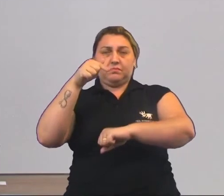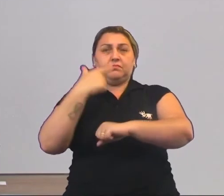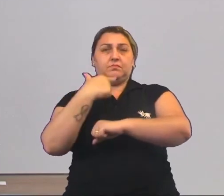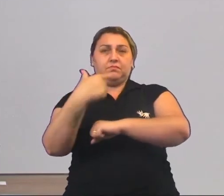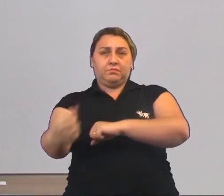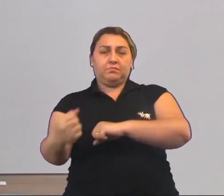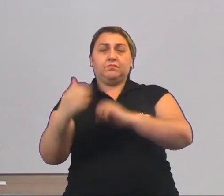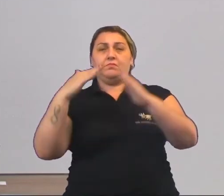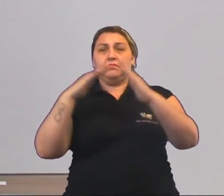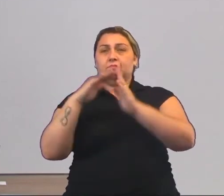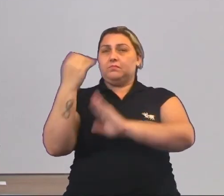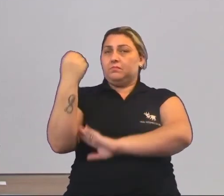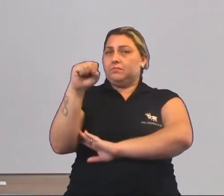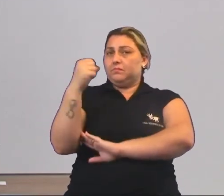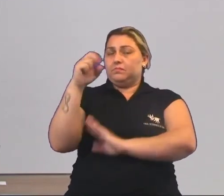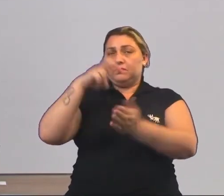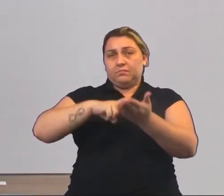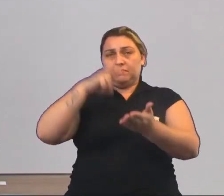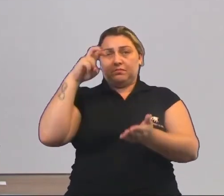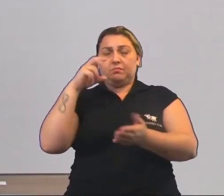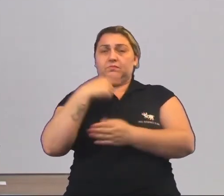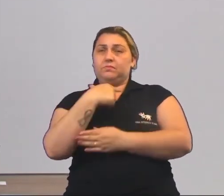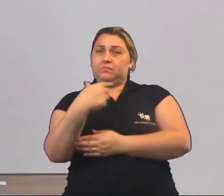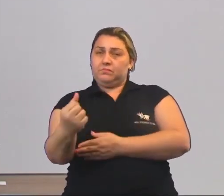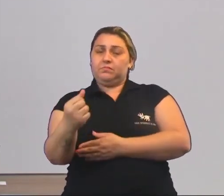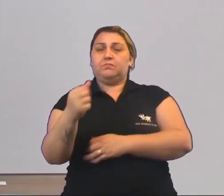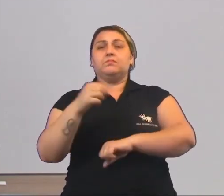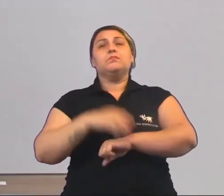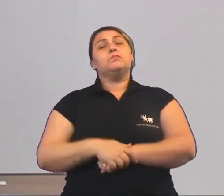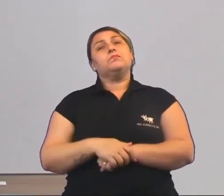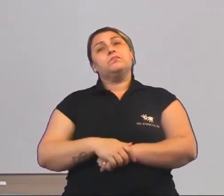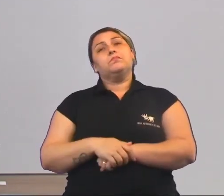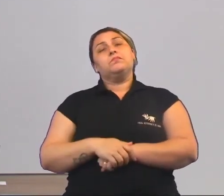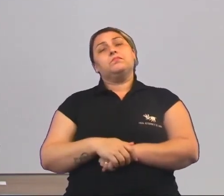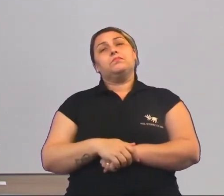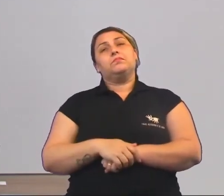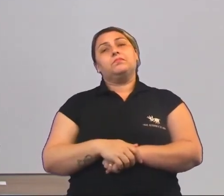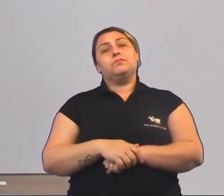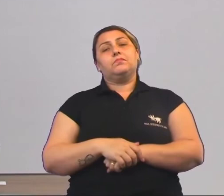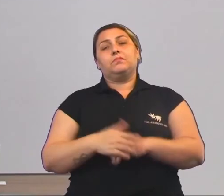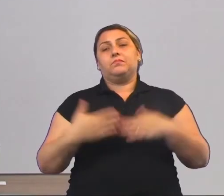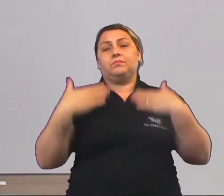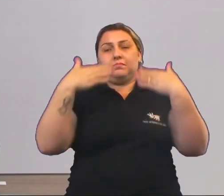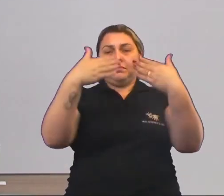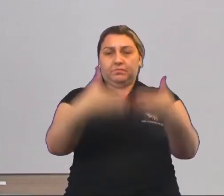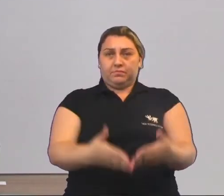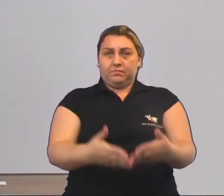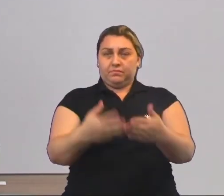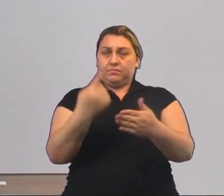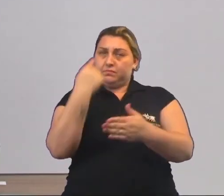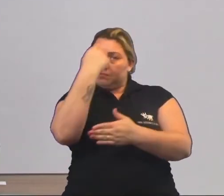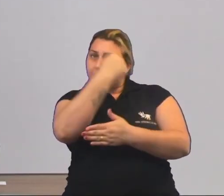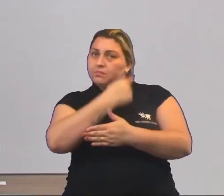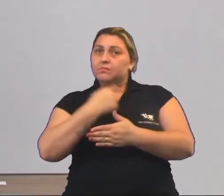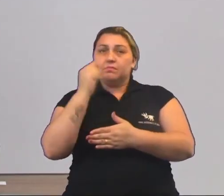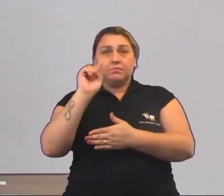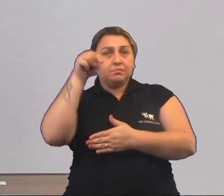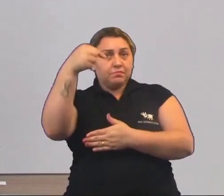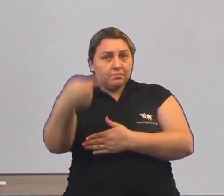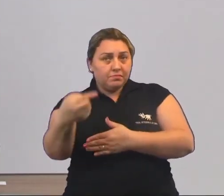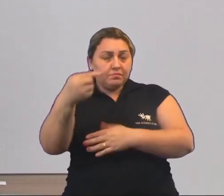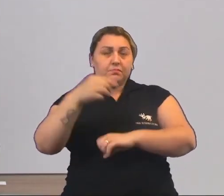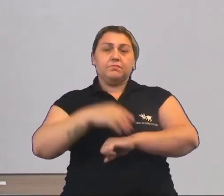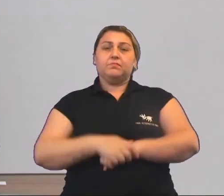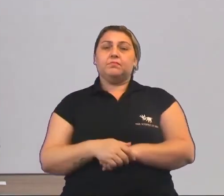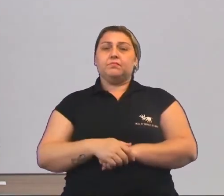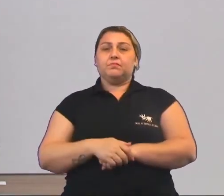e saiu de casa 8. Então, saiu de casa 8 horas e chegou 1 hora